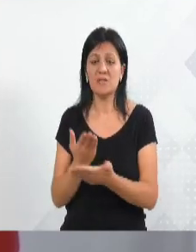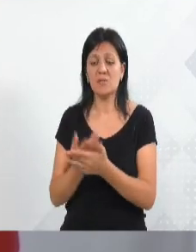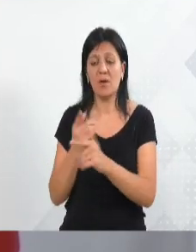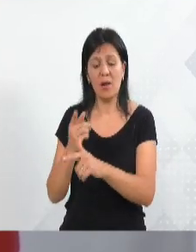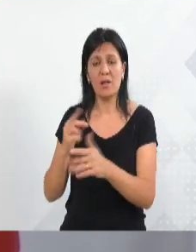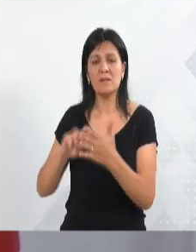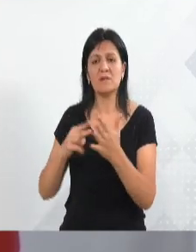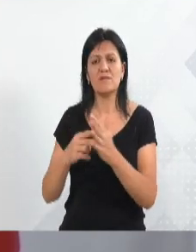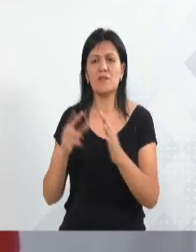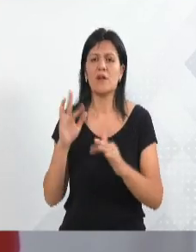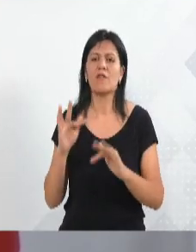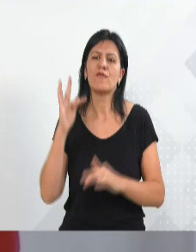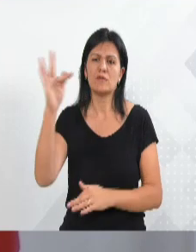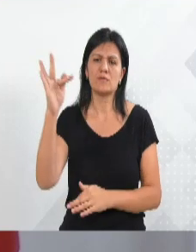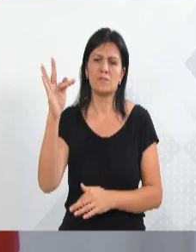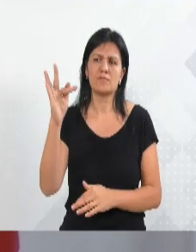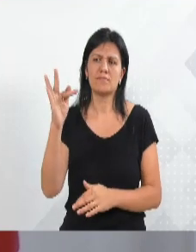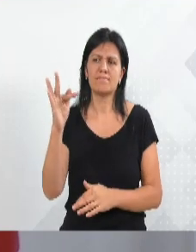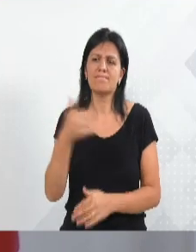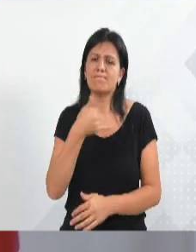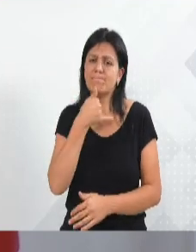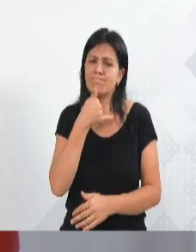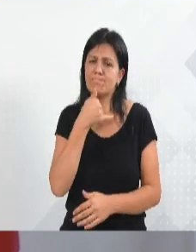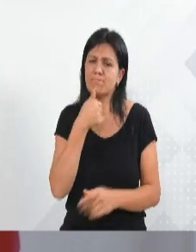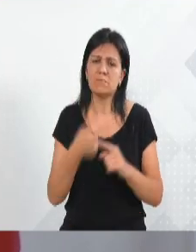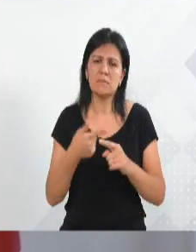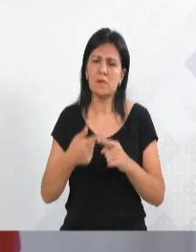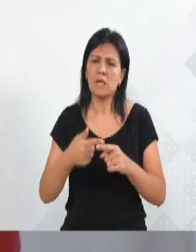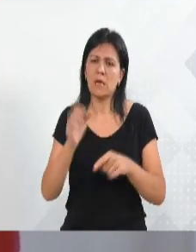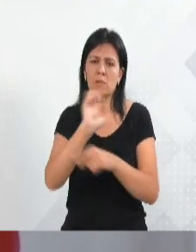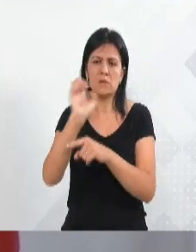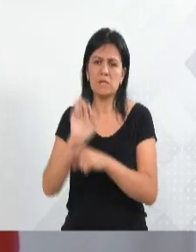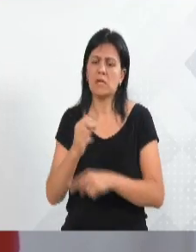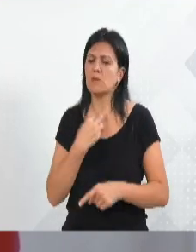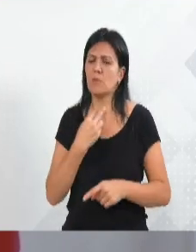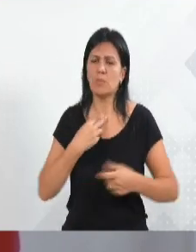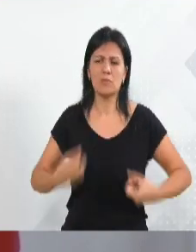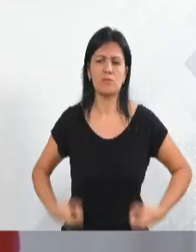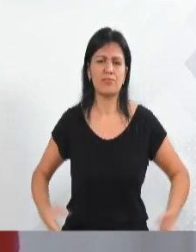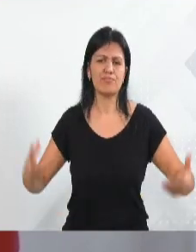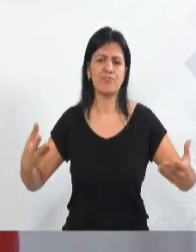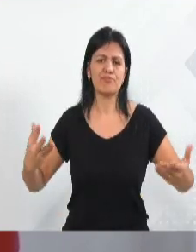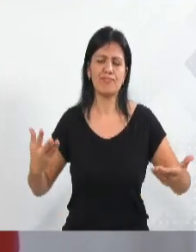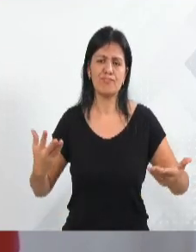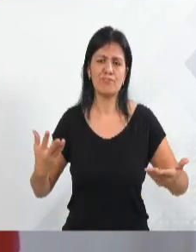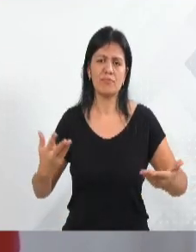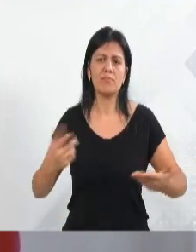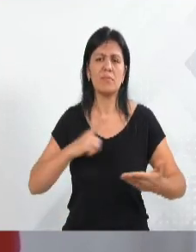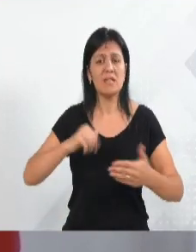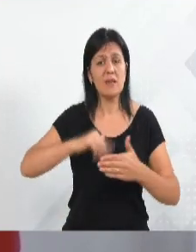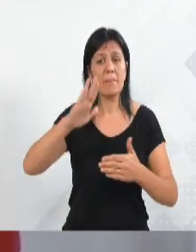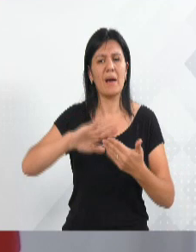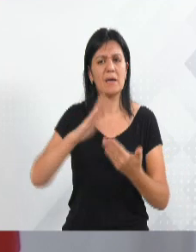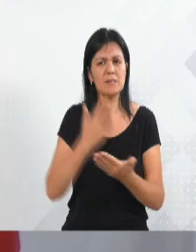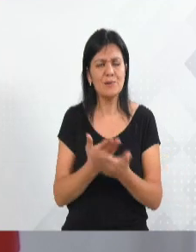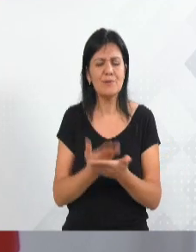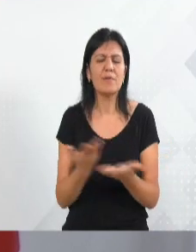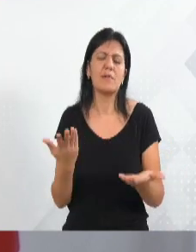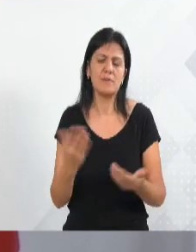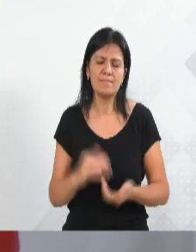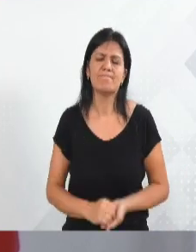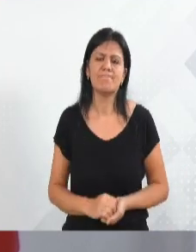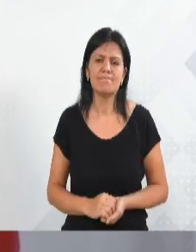o Estado não pode gastar mais e ter muito mais colégios militares por aí. Né? Com essas palavras e agradecimento a todos